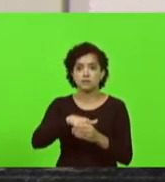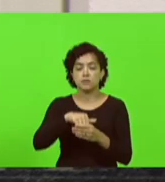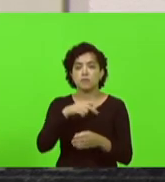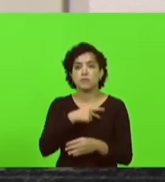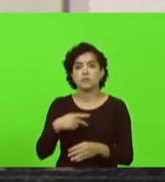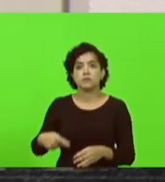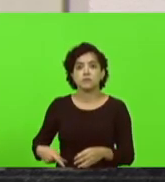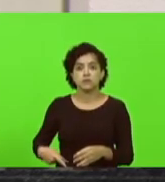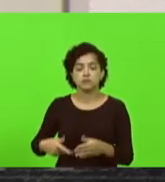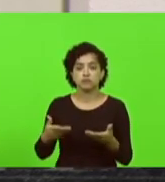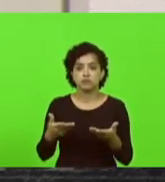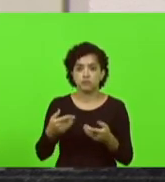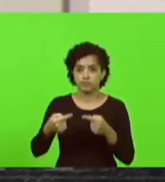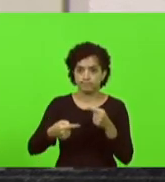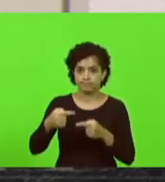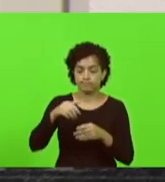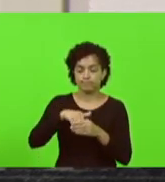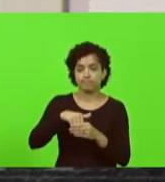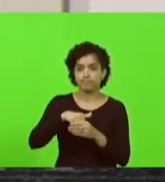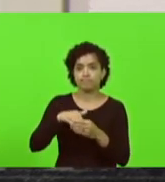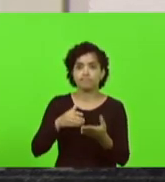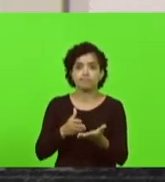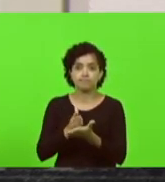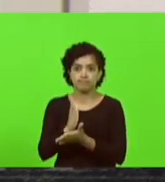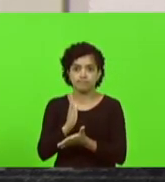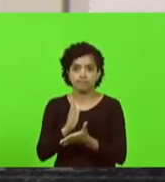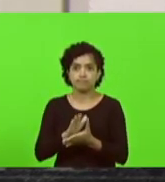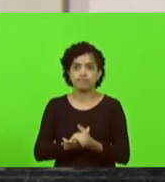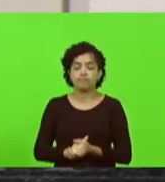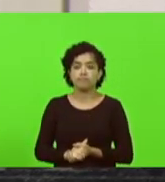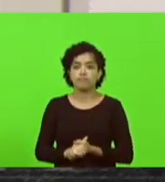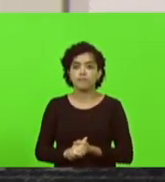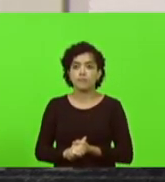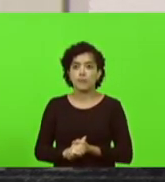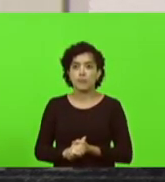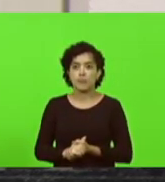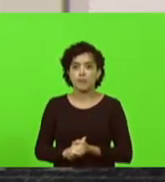discussão, em votação, aprovado.